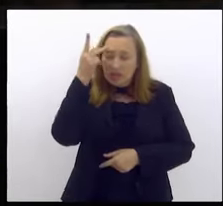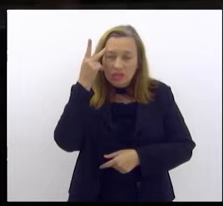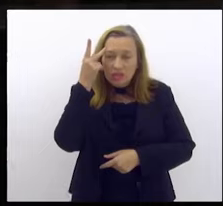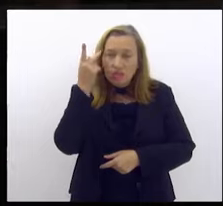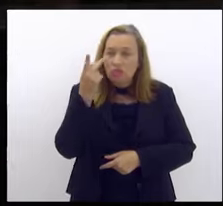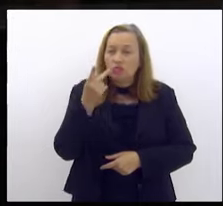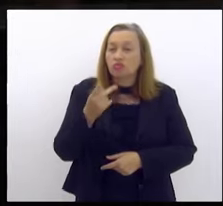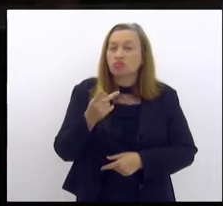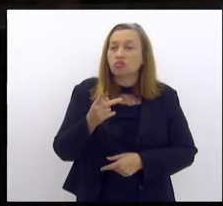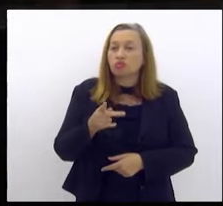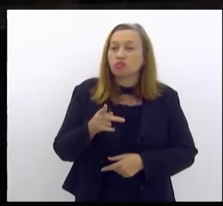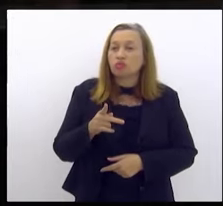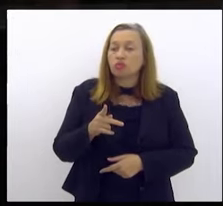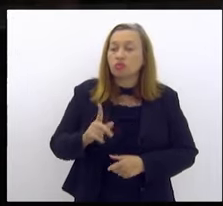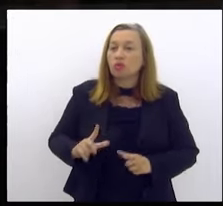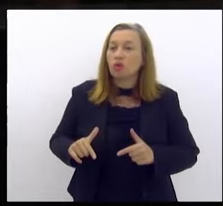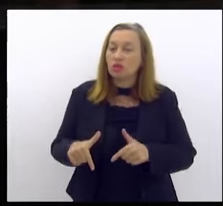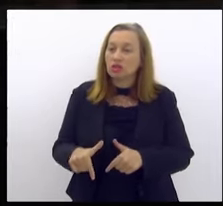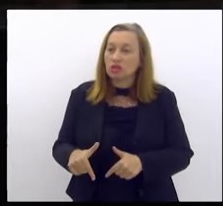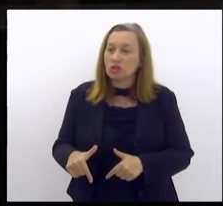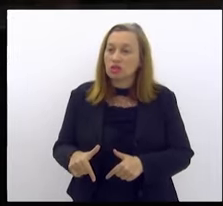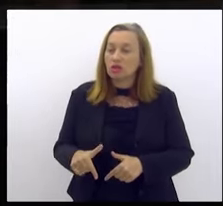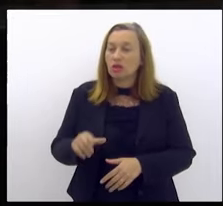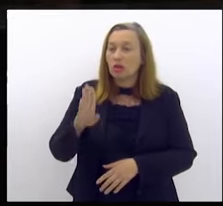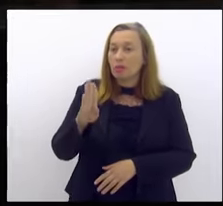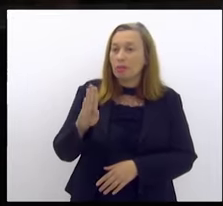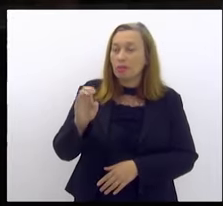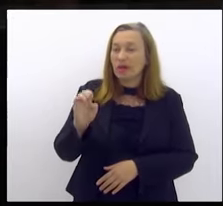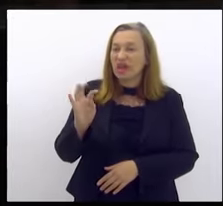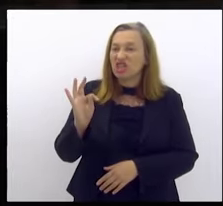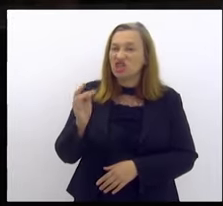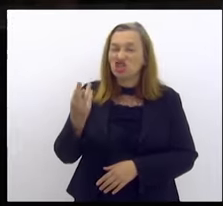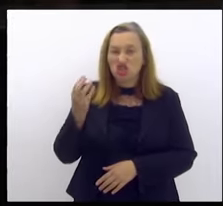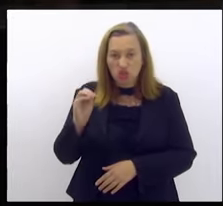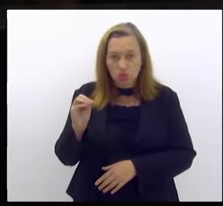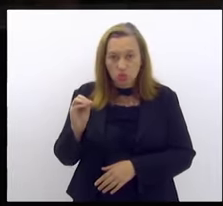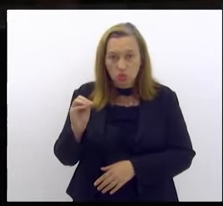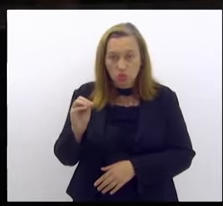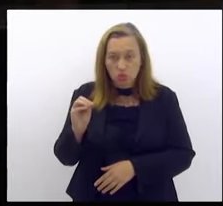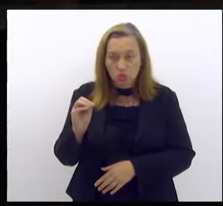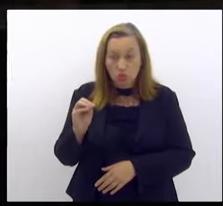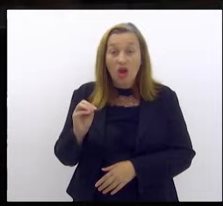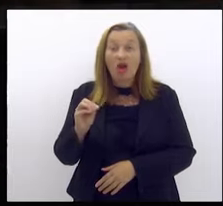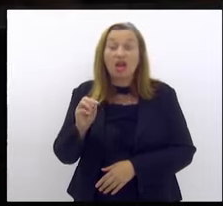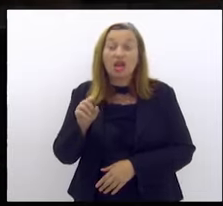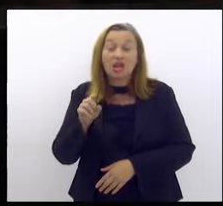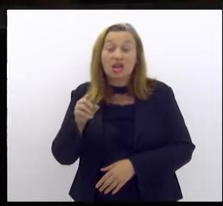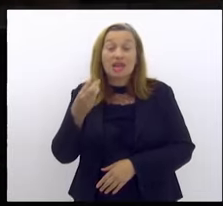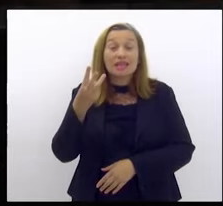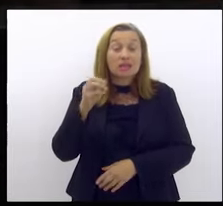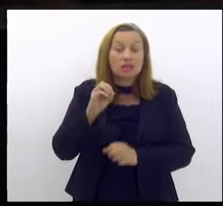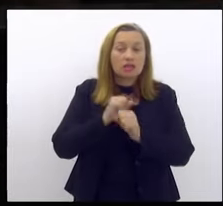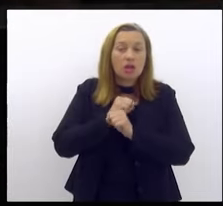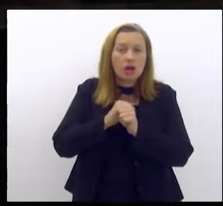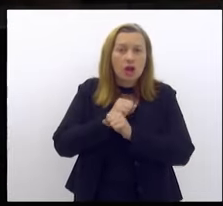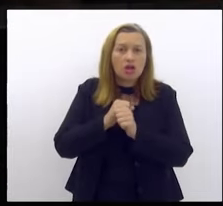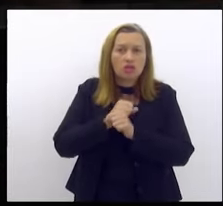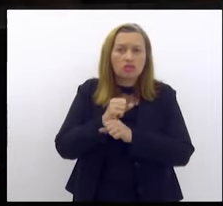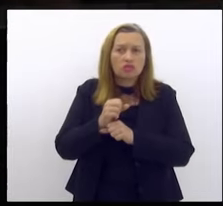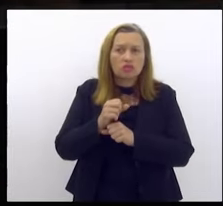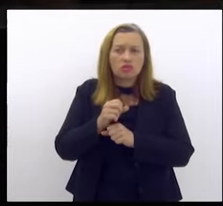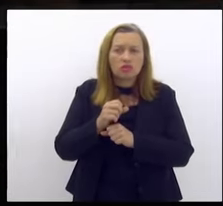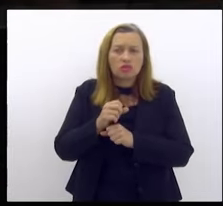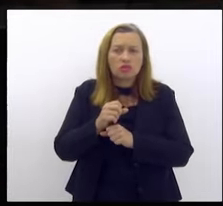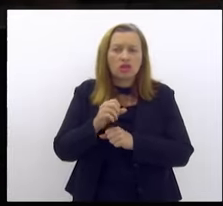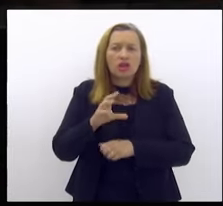da Ação da Cidadania, do Betinho, o Ebert de Souza, aquele que há 30 anos atrás